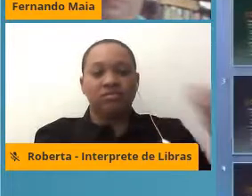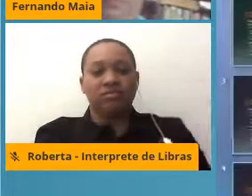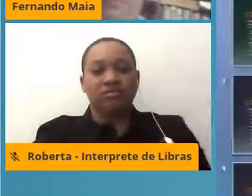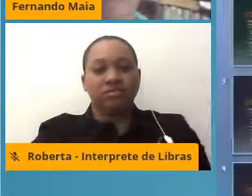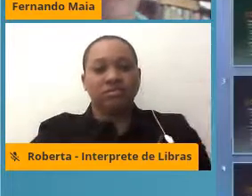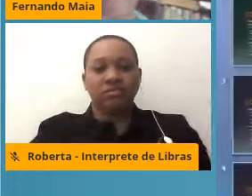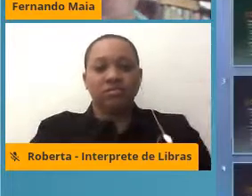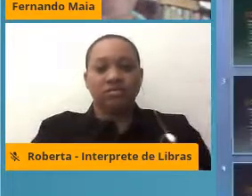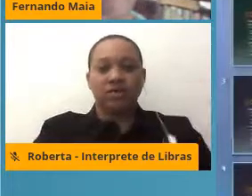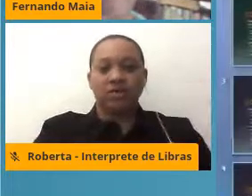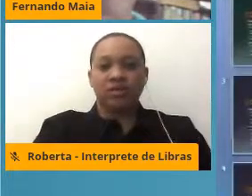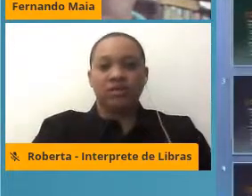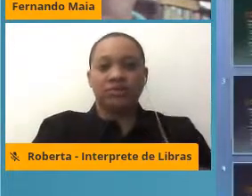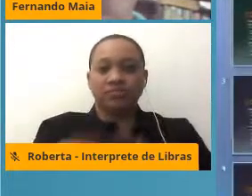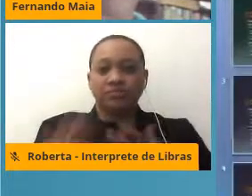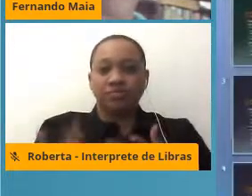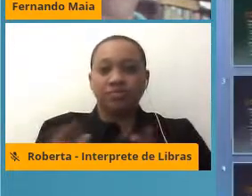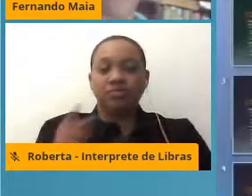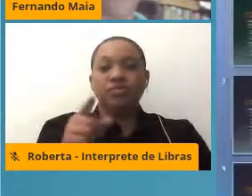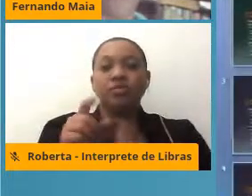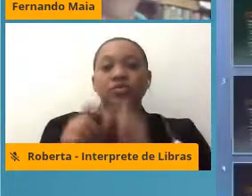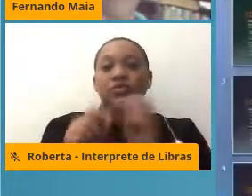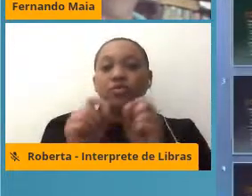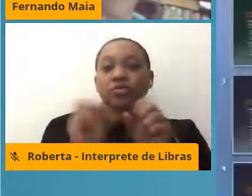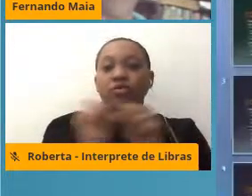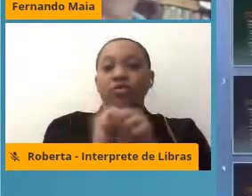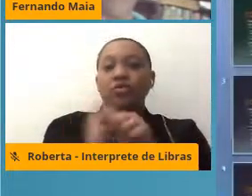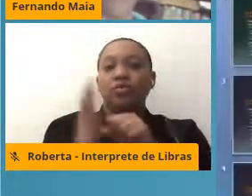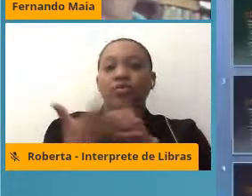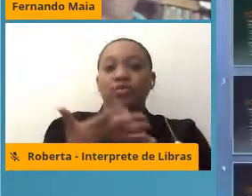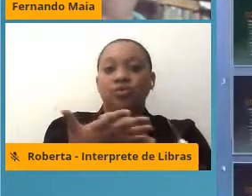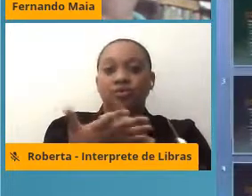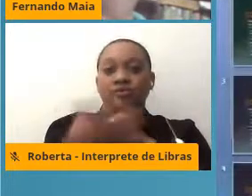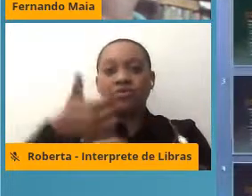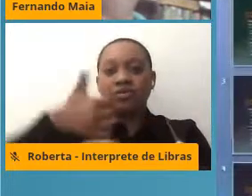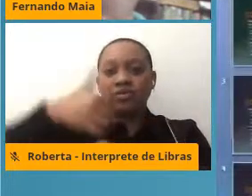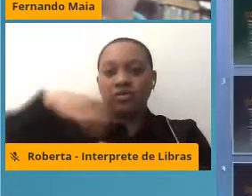Bom, então Covid-19. Então, é uma...